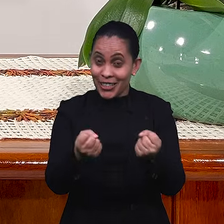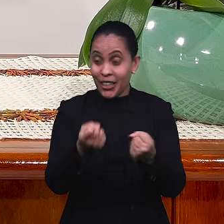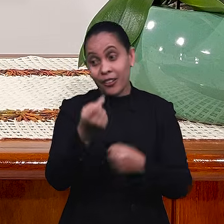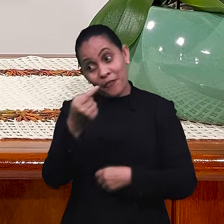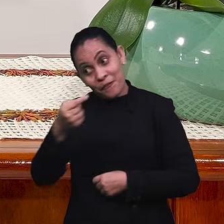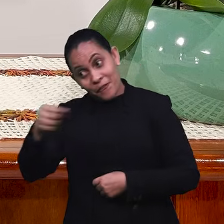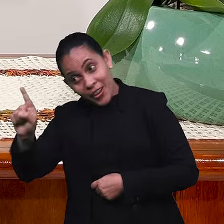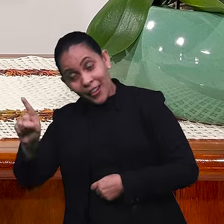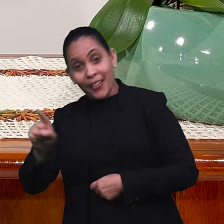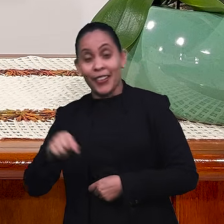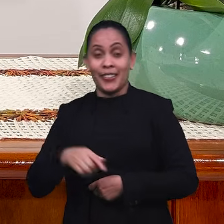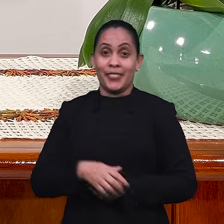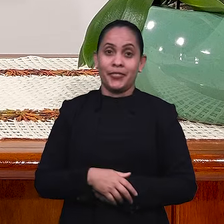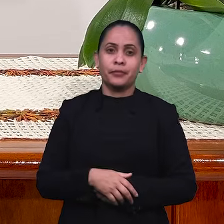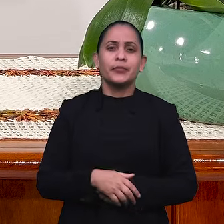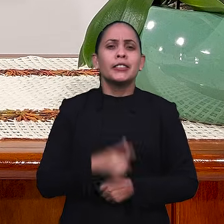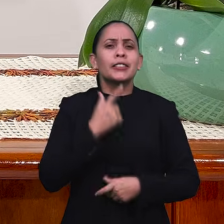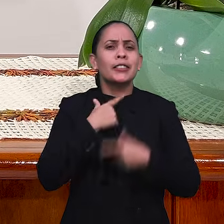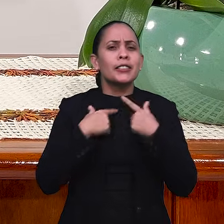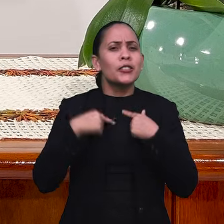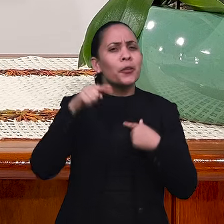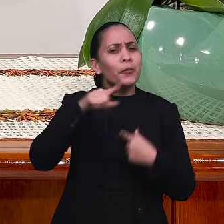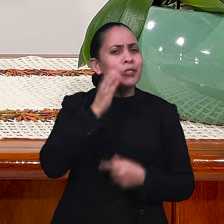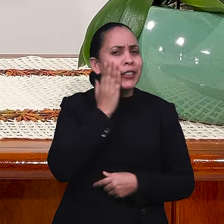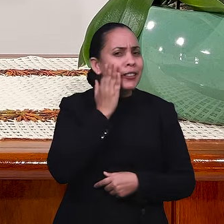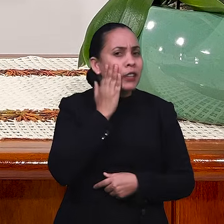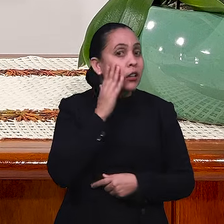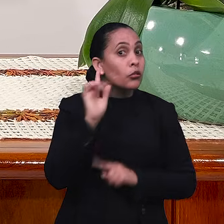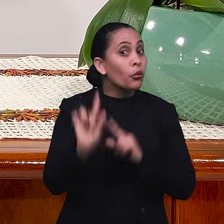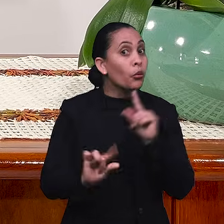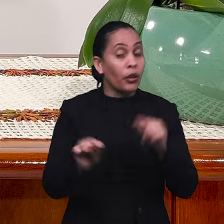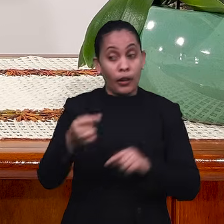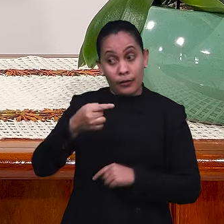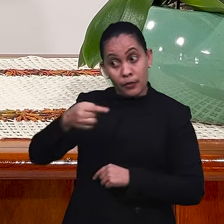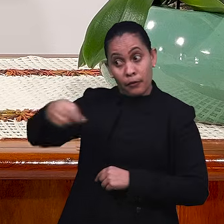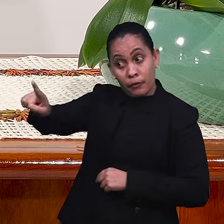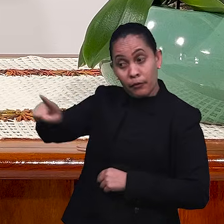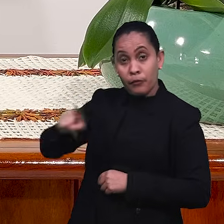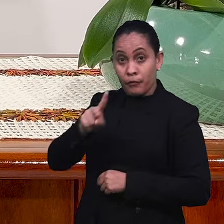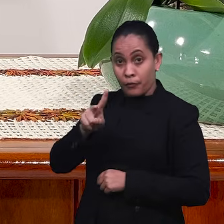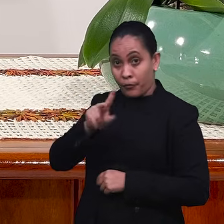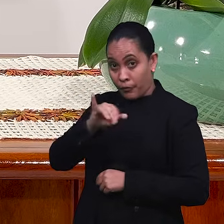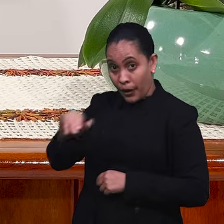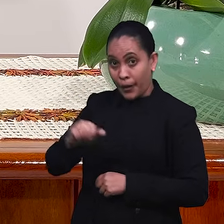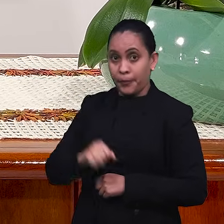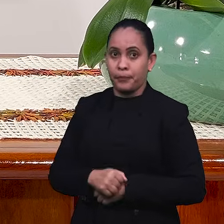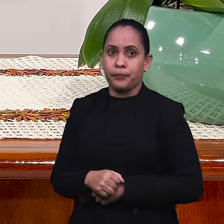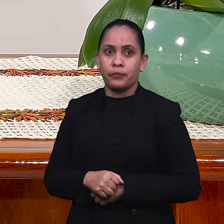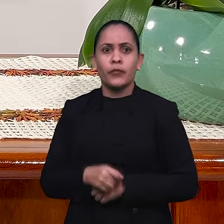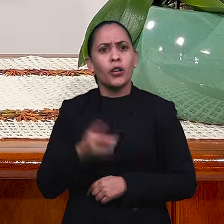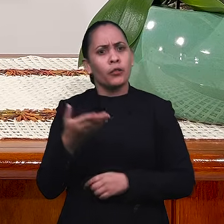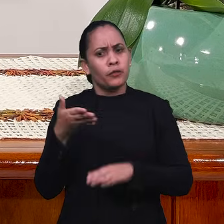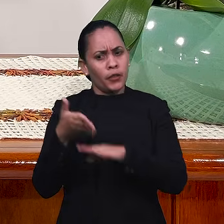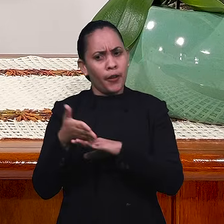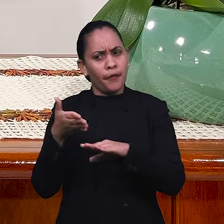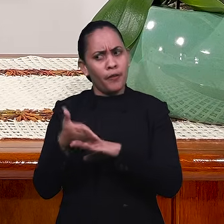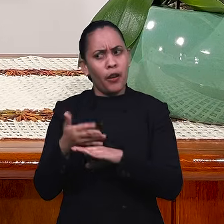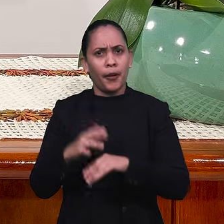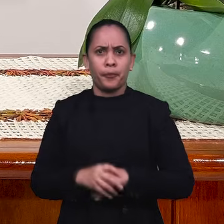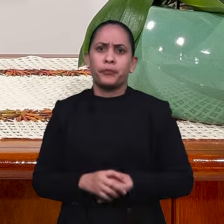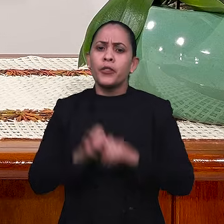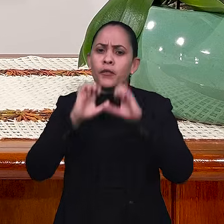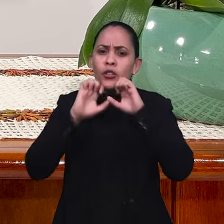e desejamos que os nossos jovens entendam é exatamente esse id. Quando você participa hoje de um Evangelho